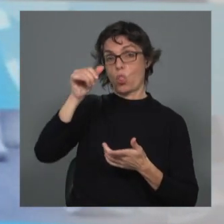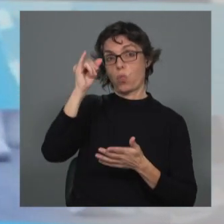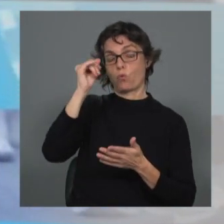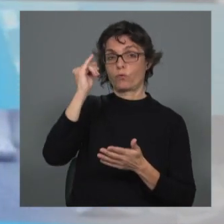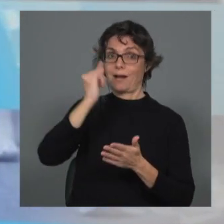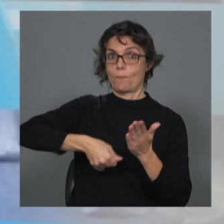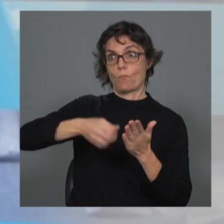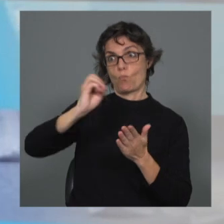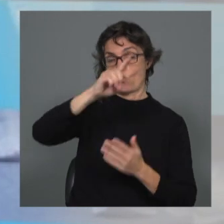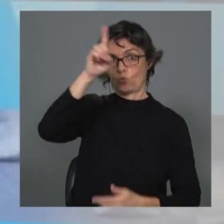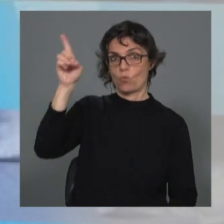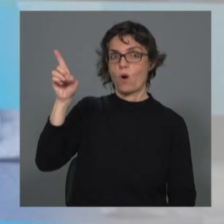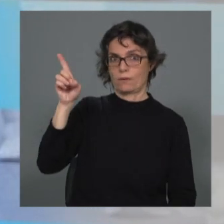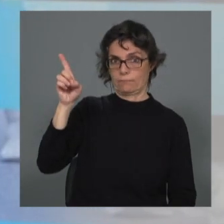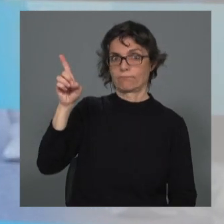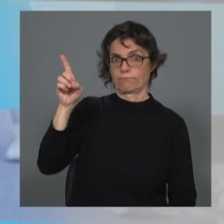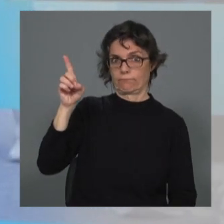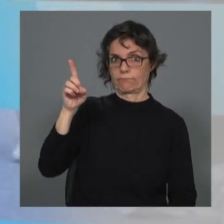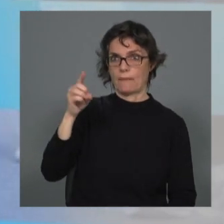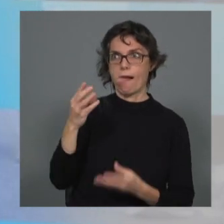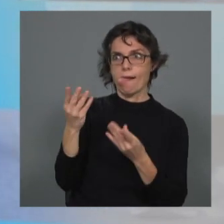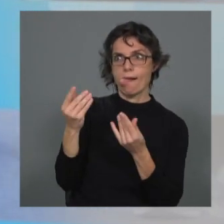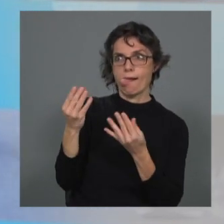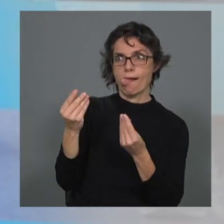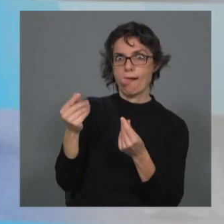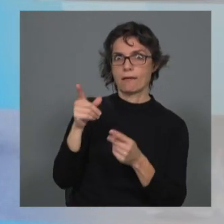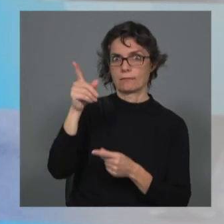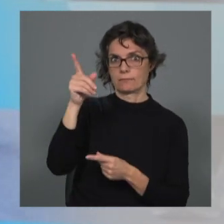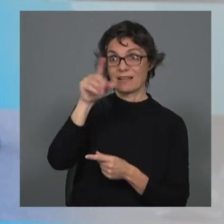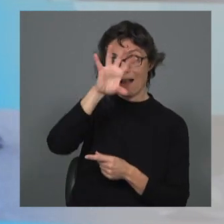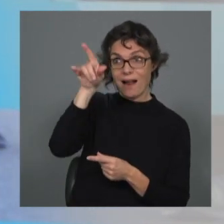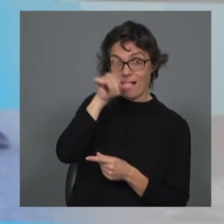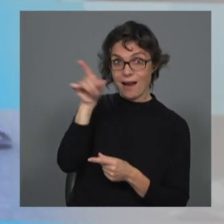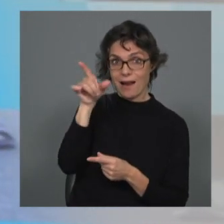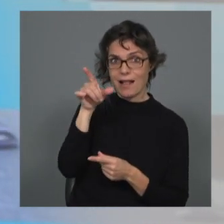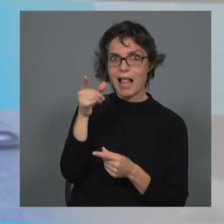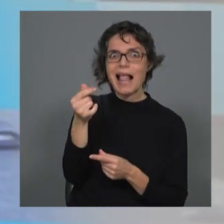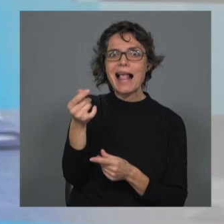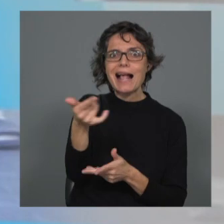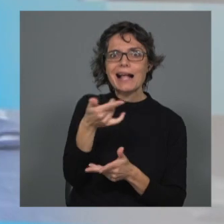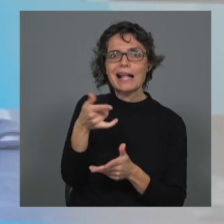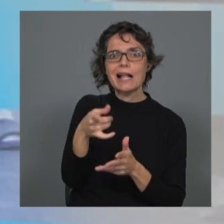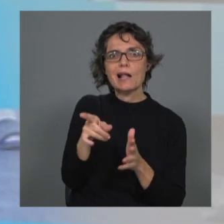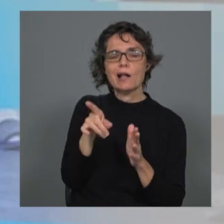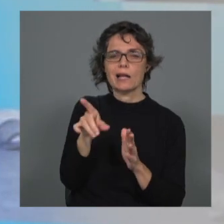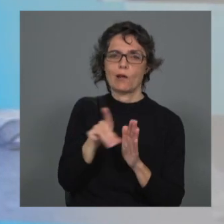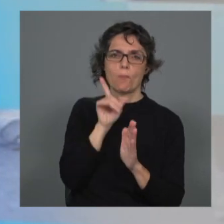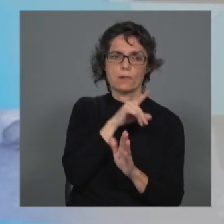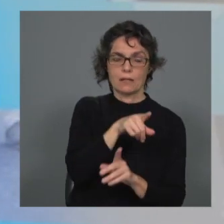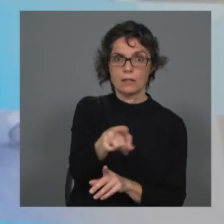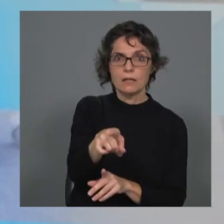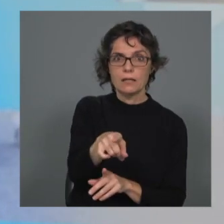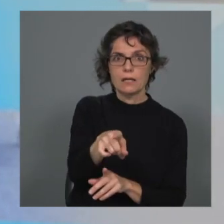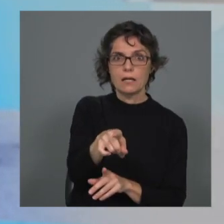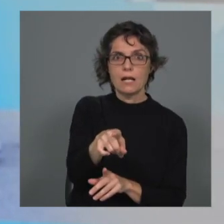paraísos fiscais ou as offshores fazem circular dinheiro criminoso que fica fora